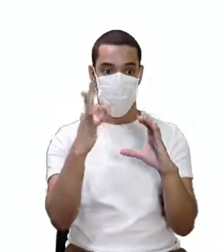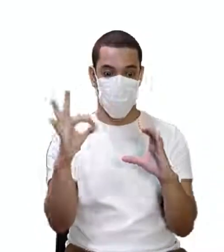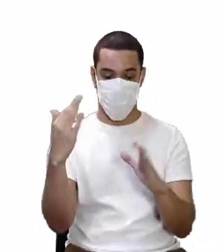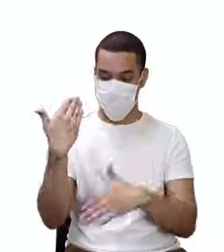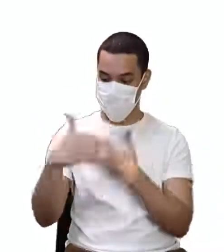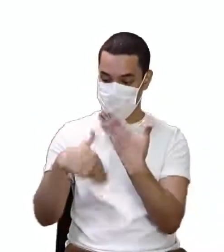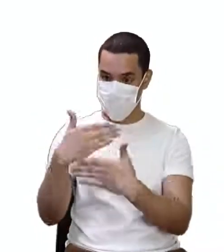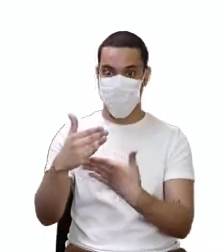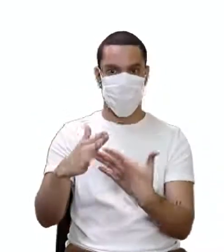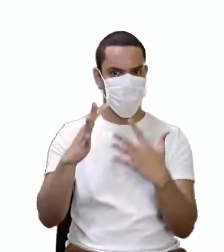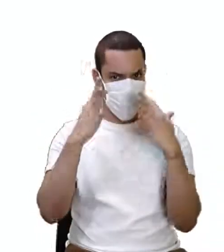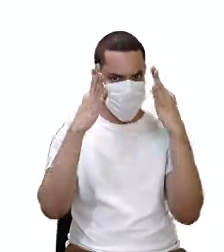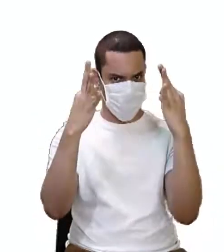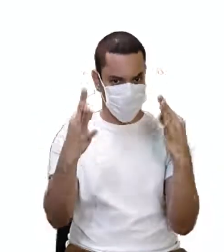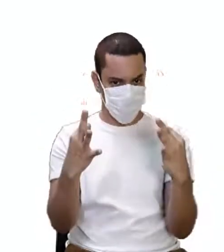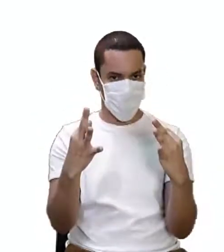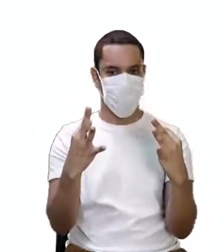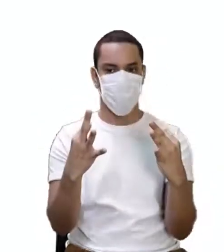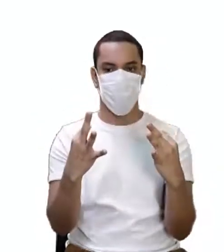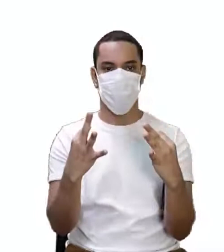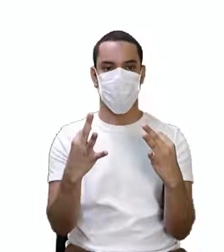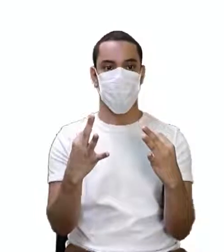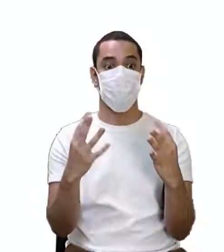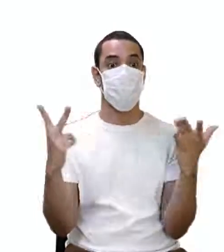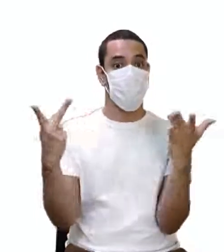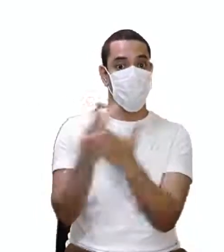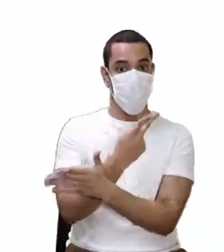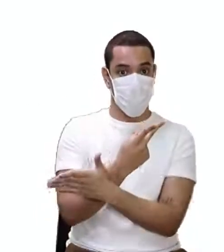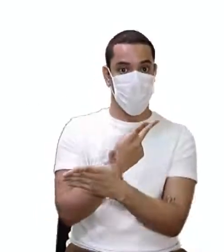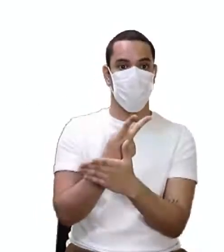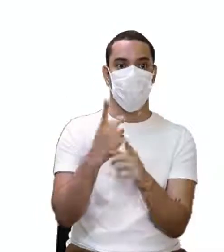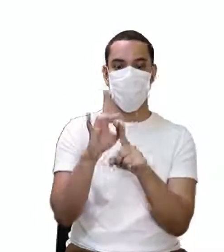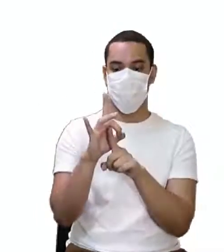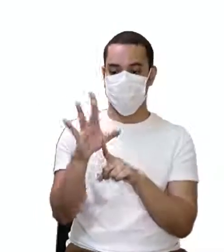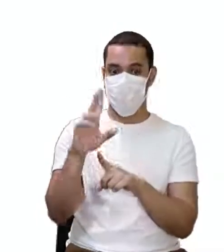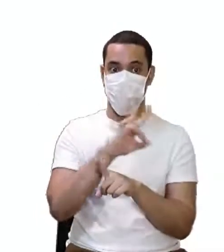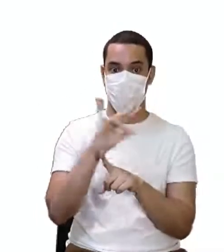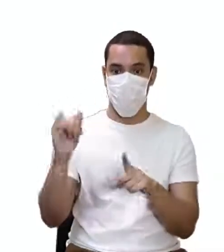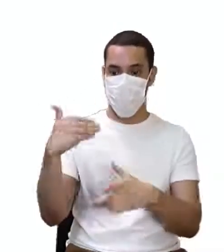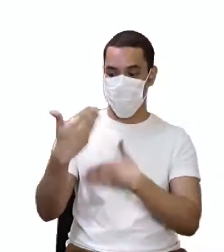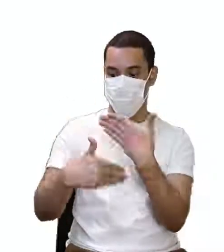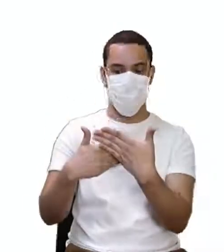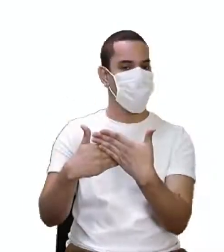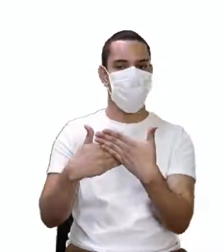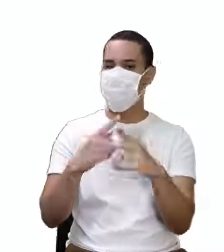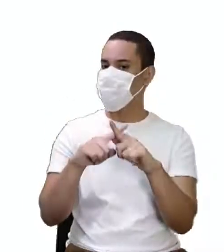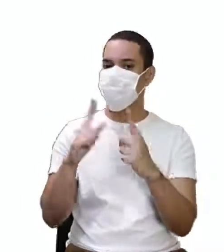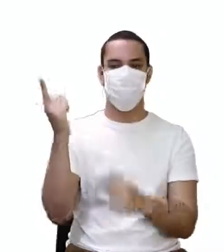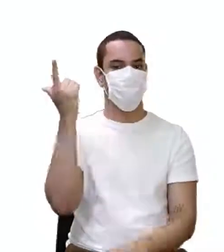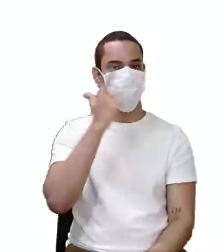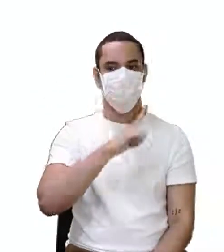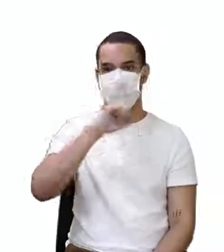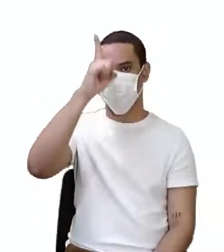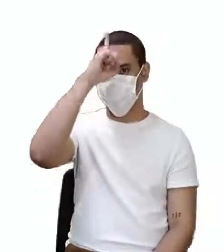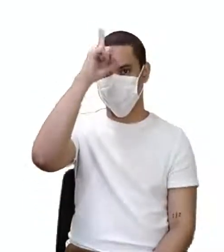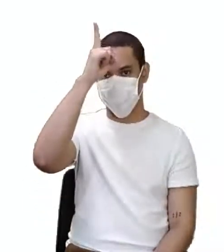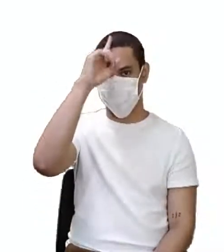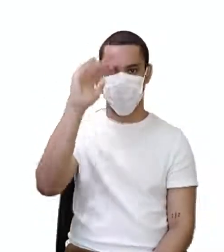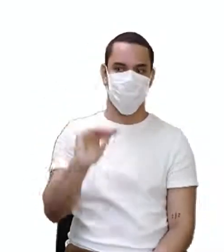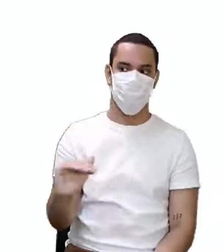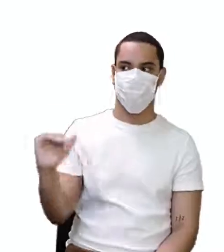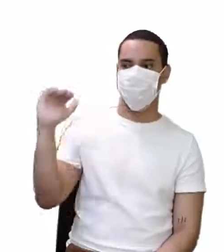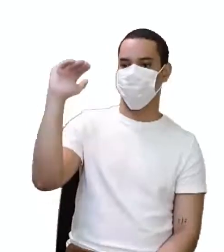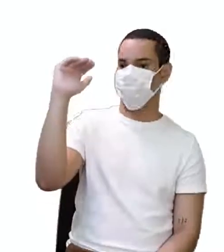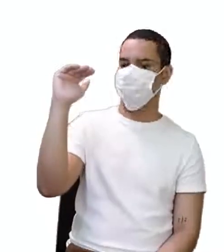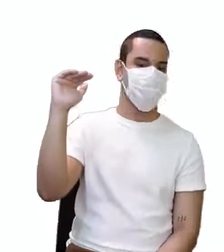desenvolve-se, presta atenção, ocorreu a fecundação, ele vai se desenvolver, mas não vai atingir a forma adulta, não vai chegar